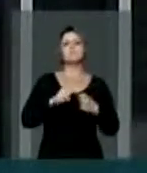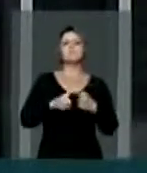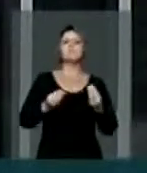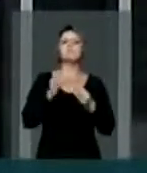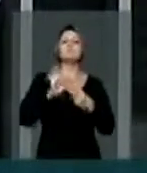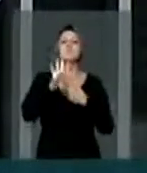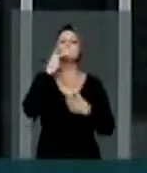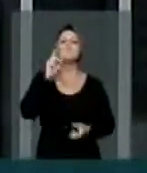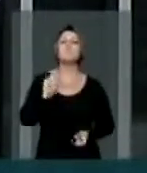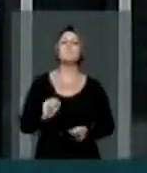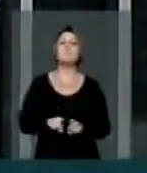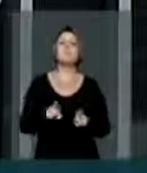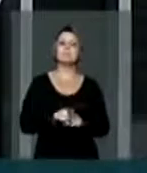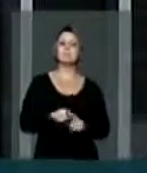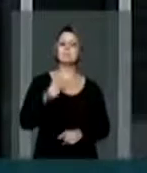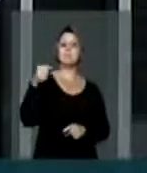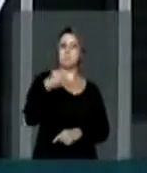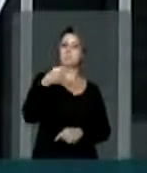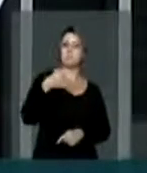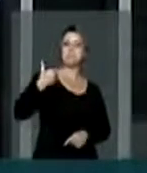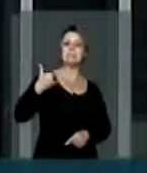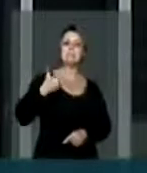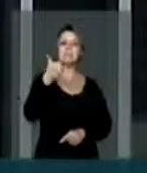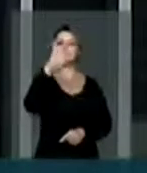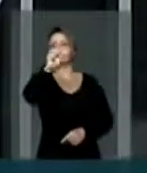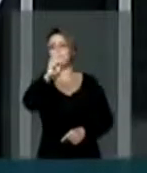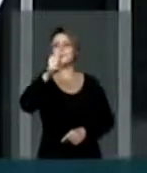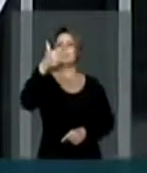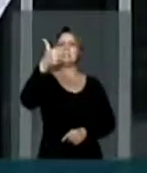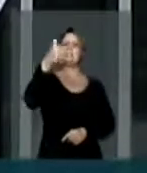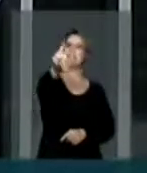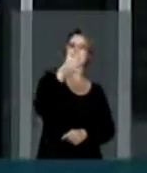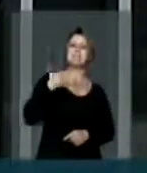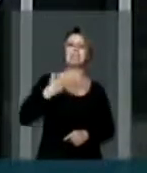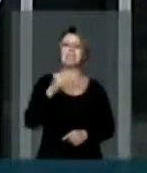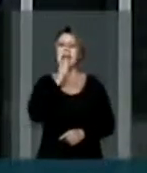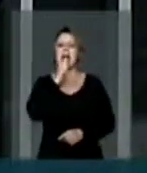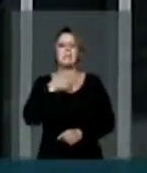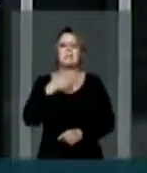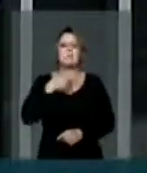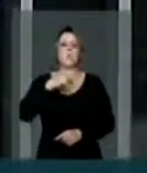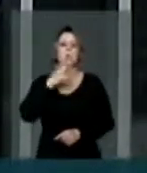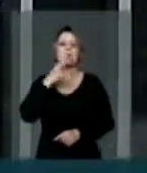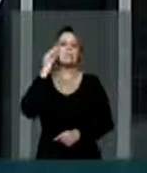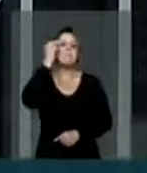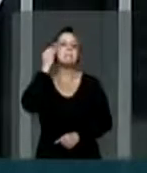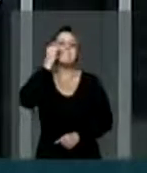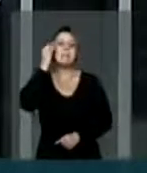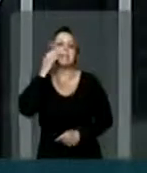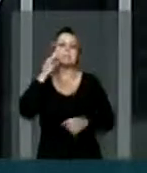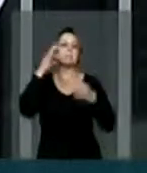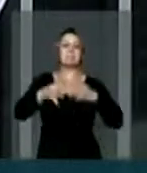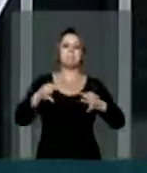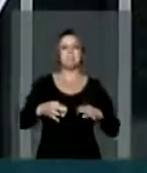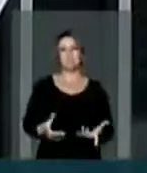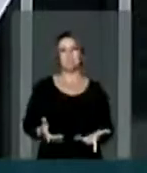a alegação de que o menor de 18 a 16 anos ainda não esteja preparado emocionalmente para entender sobre o ilícito,